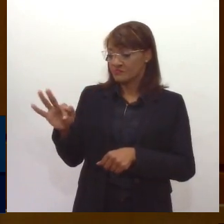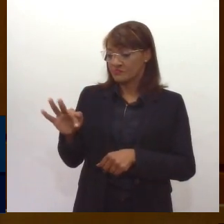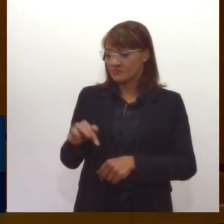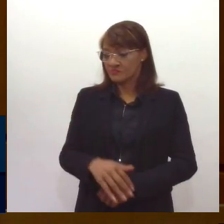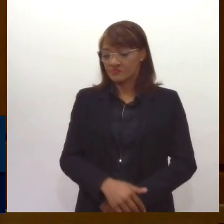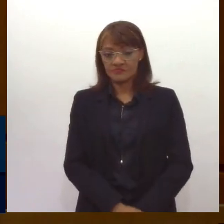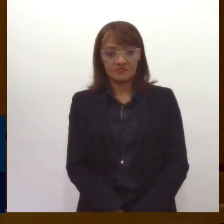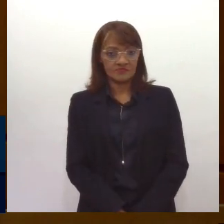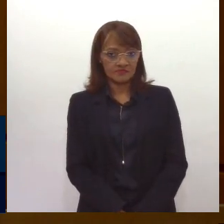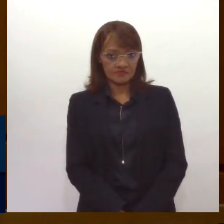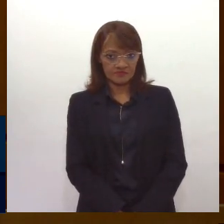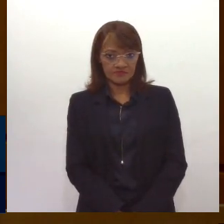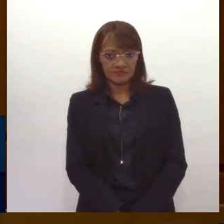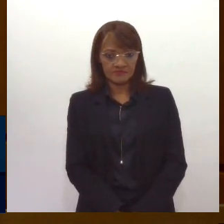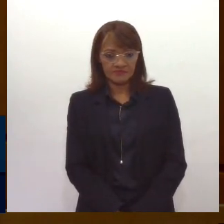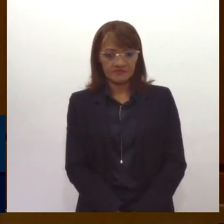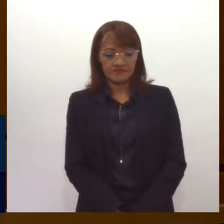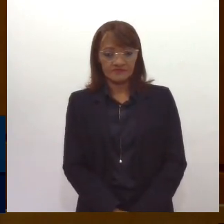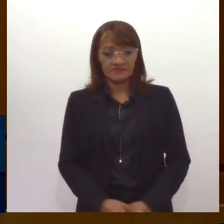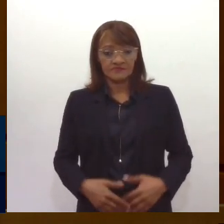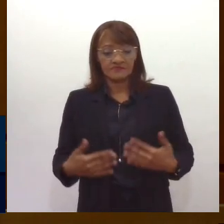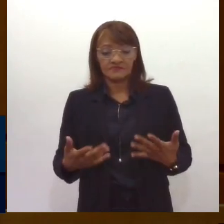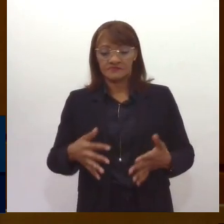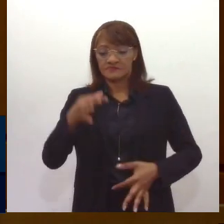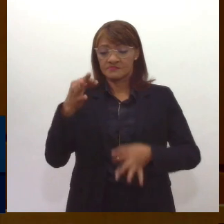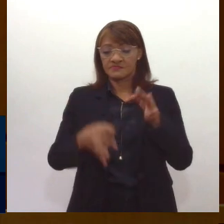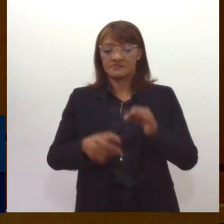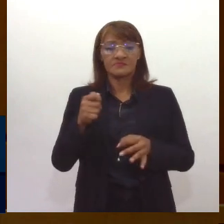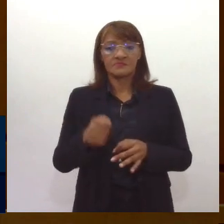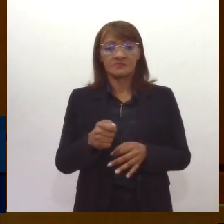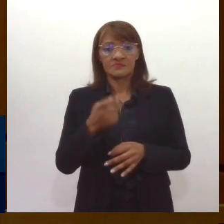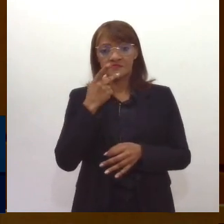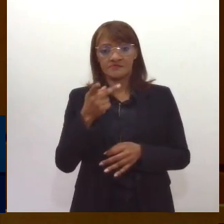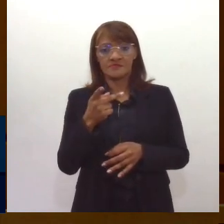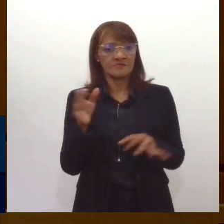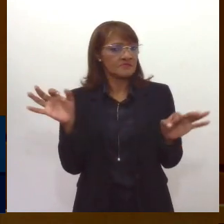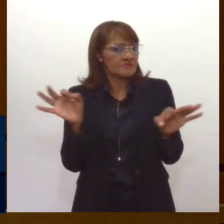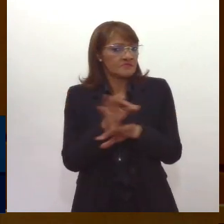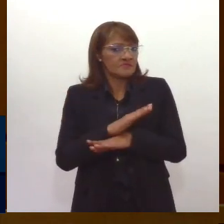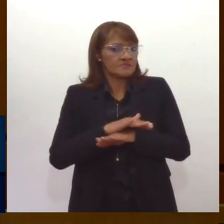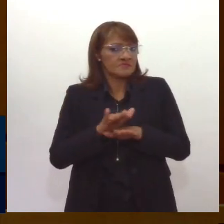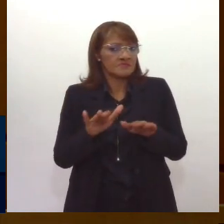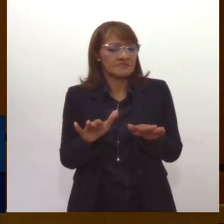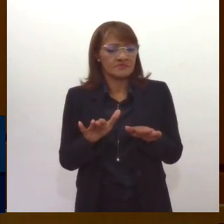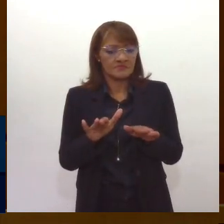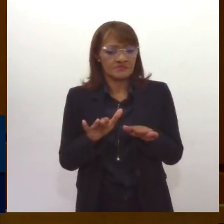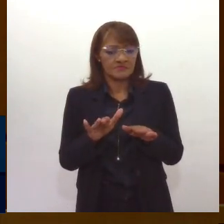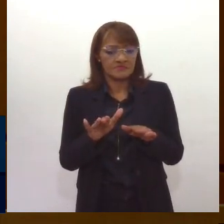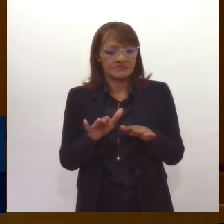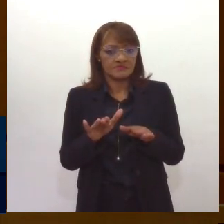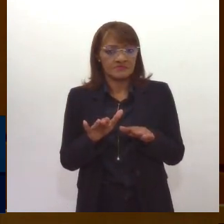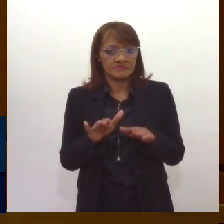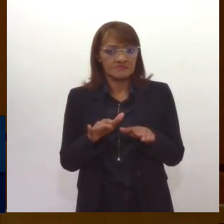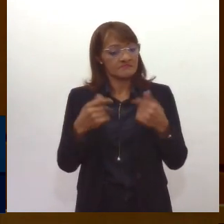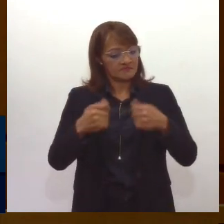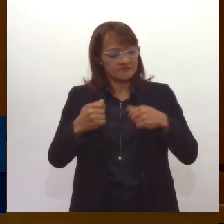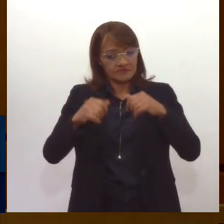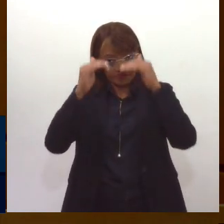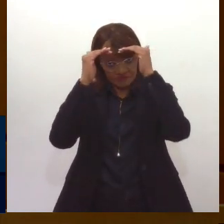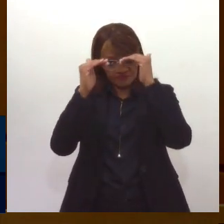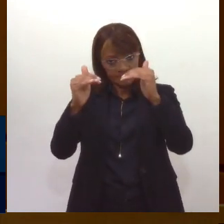Decisão judicial não se discute, deputado Netinho Guimarães, se cumpre. E esta